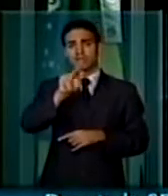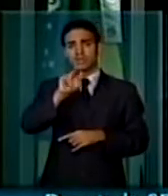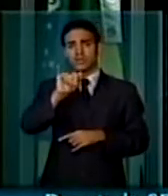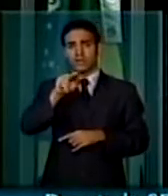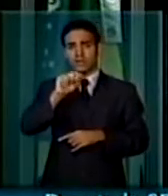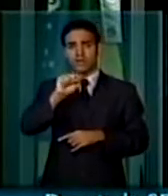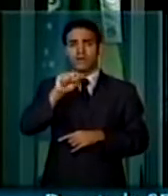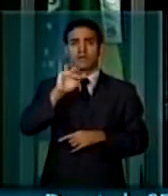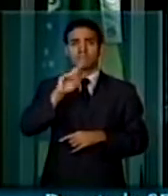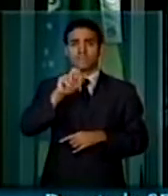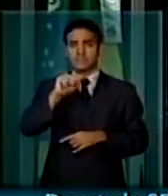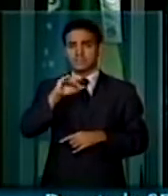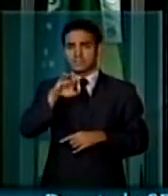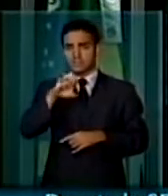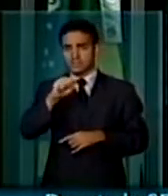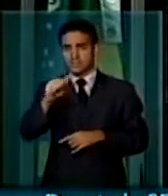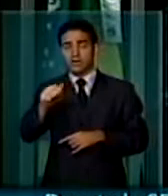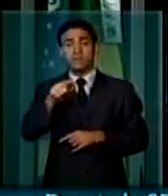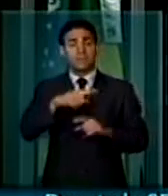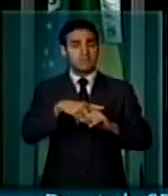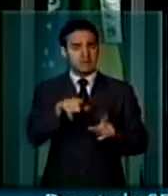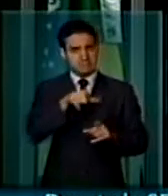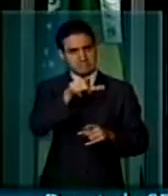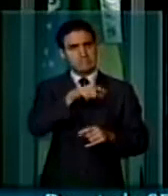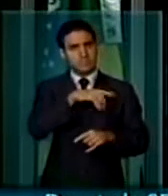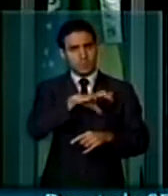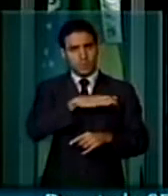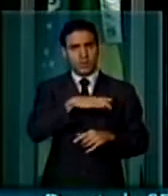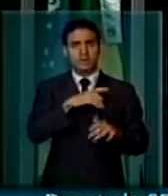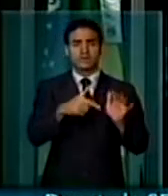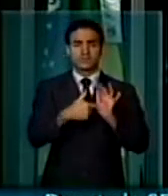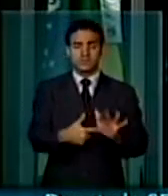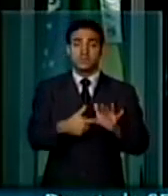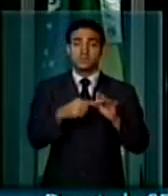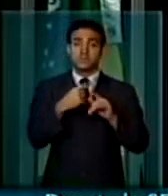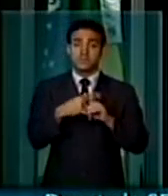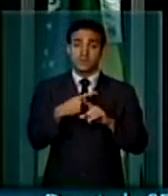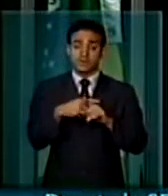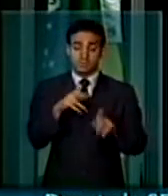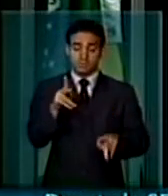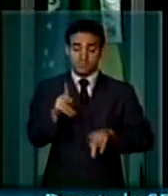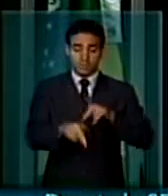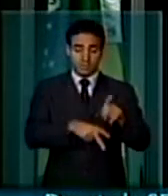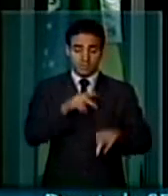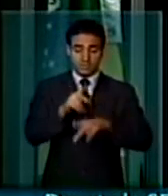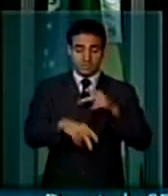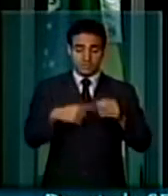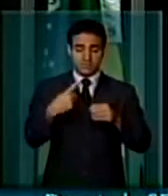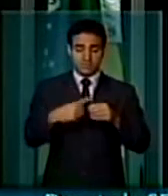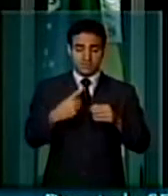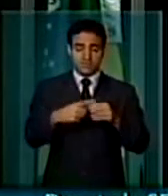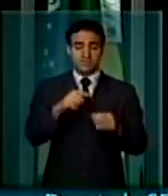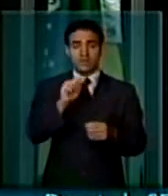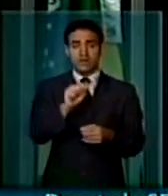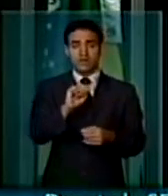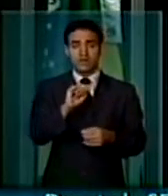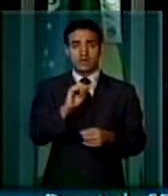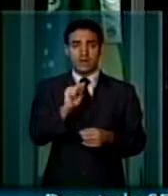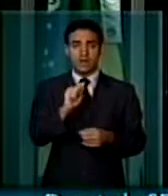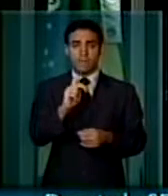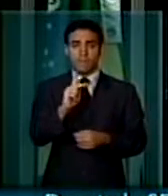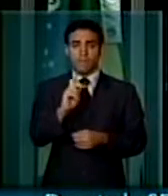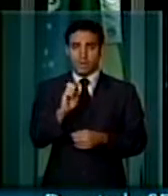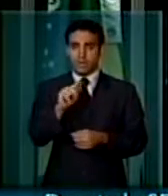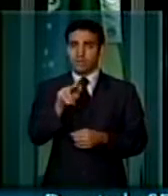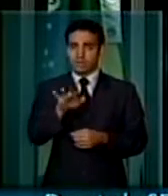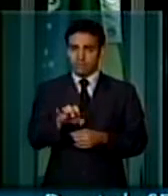gesto de muita coragem, e que eu costumo dizer que praticamente ali a população do Oiapoque mostrou que está